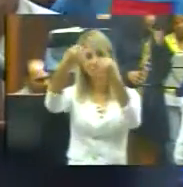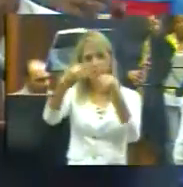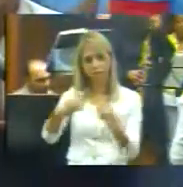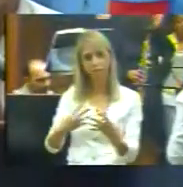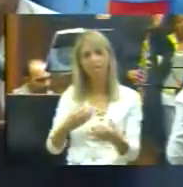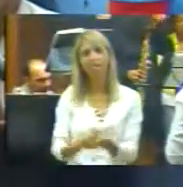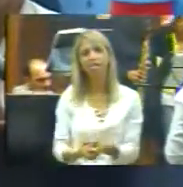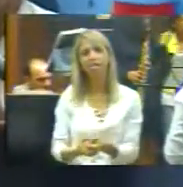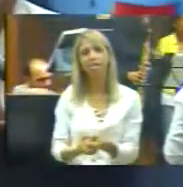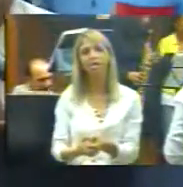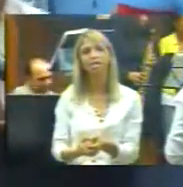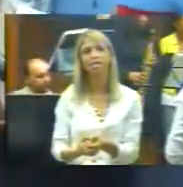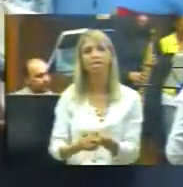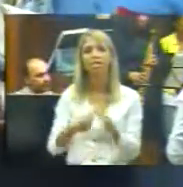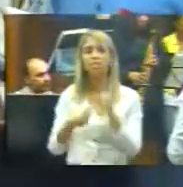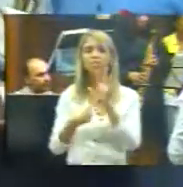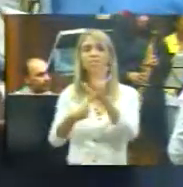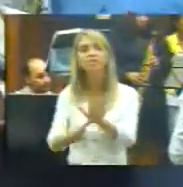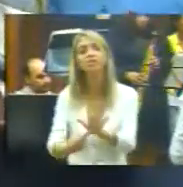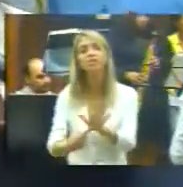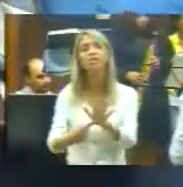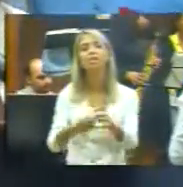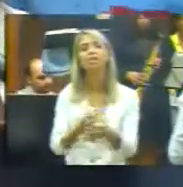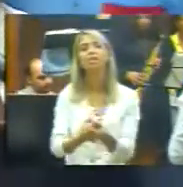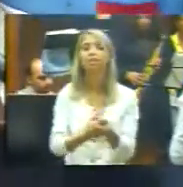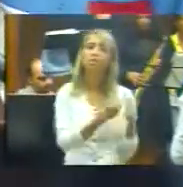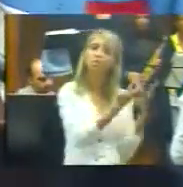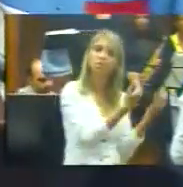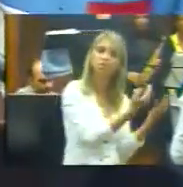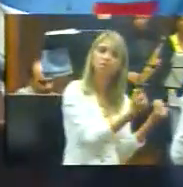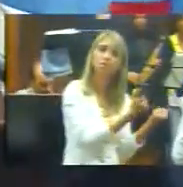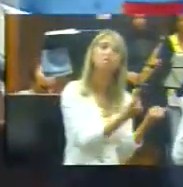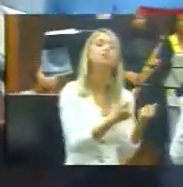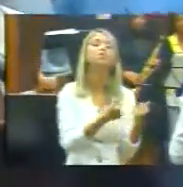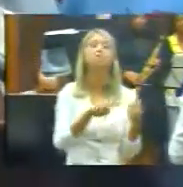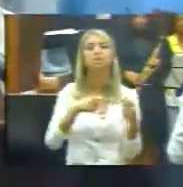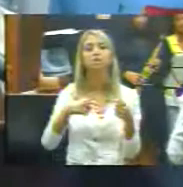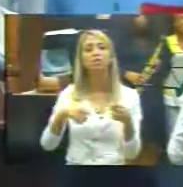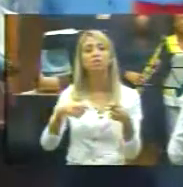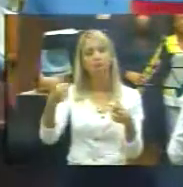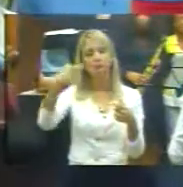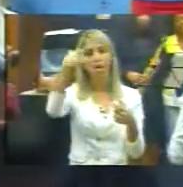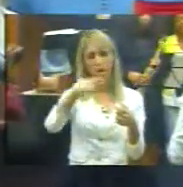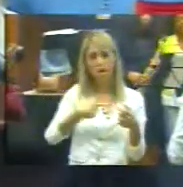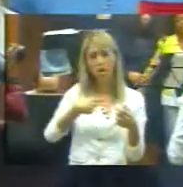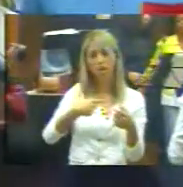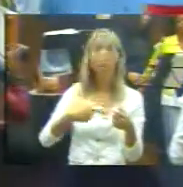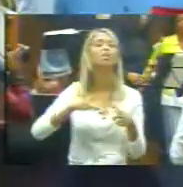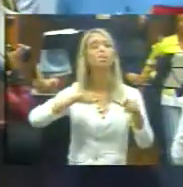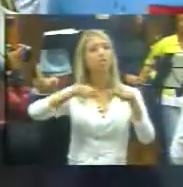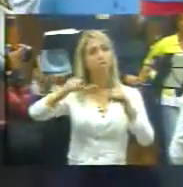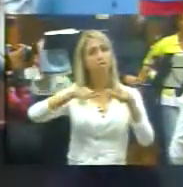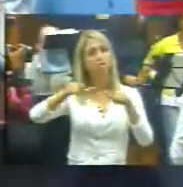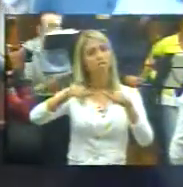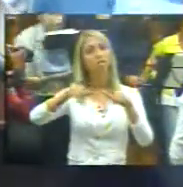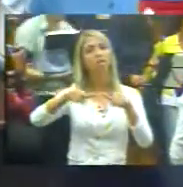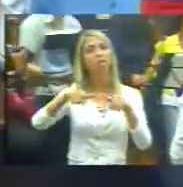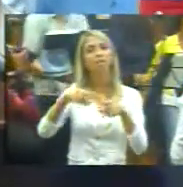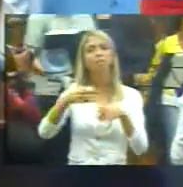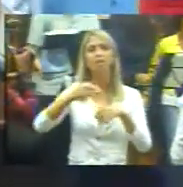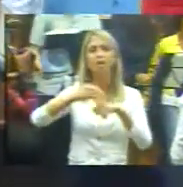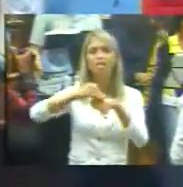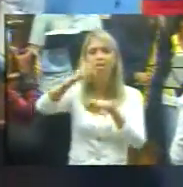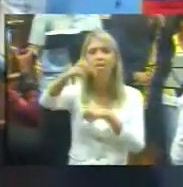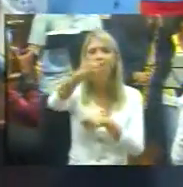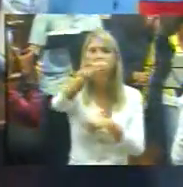nobres vereadores jovens. Esse trabalho dessa orquestra, que são mais de 150 músicos, crianças,